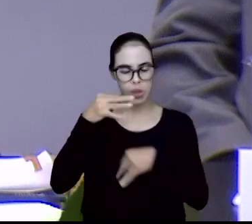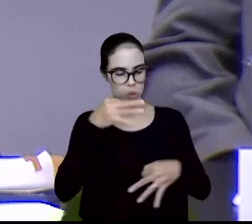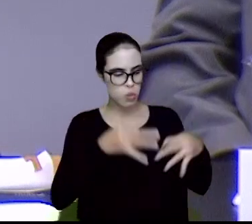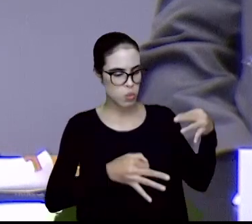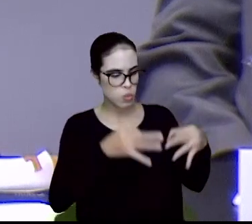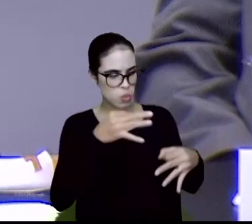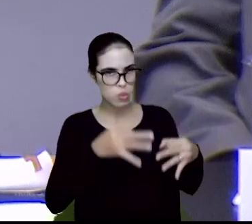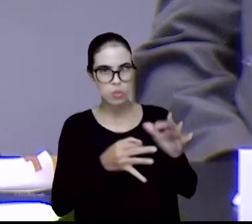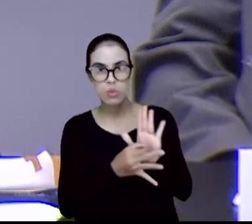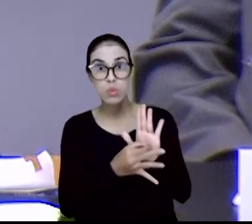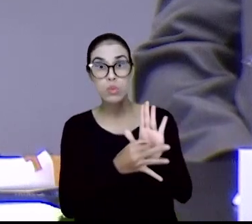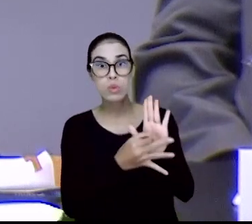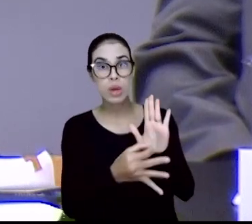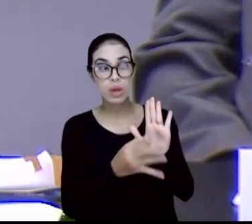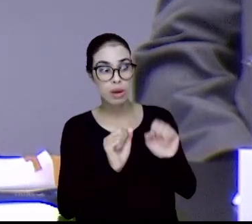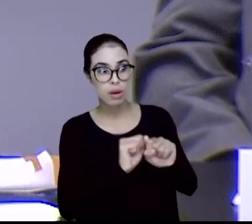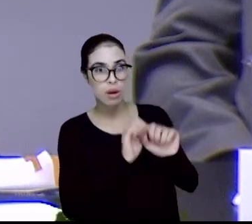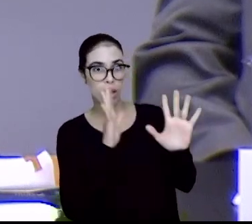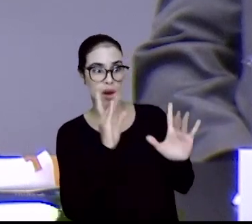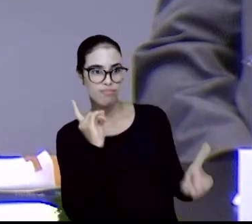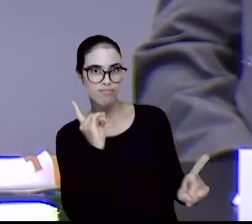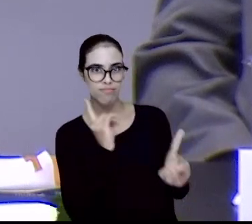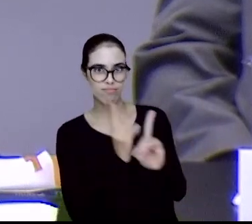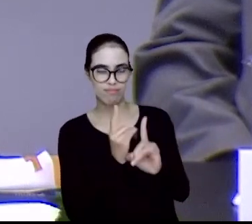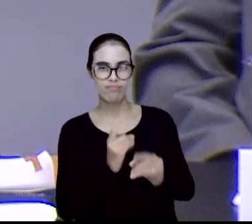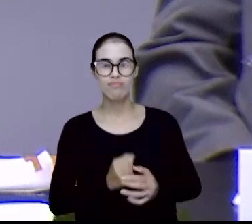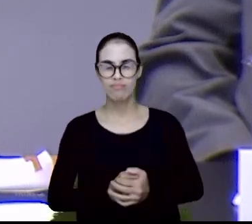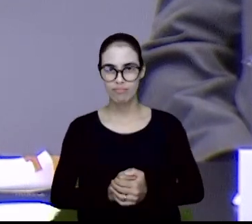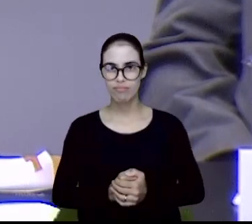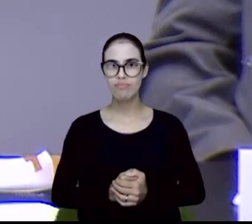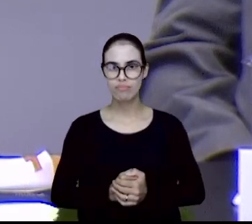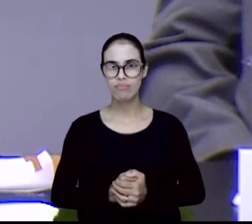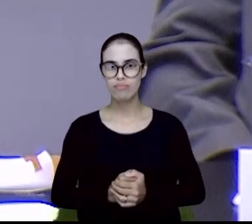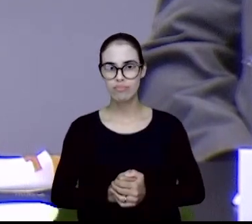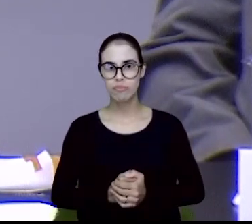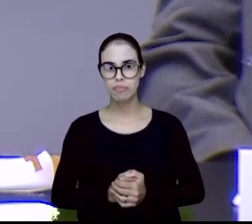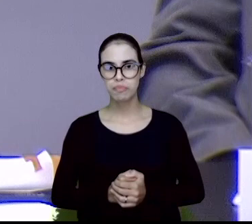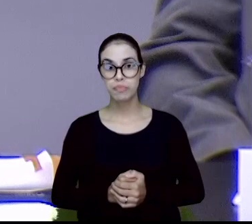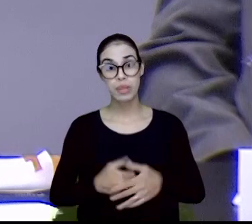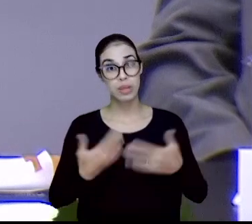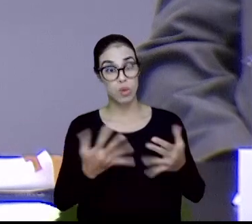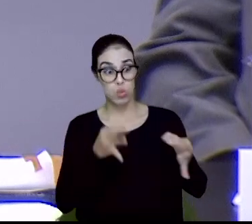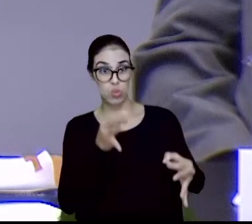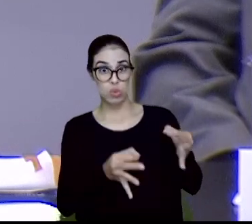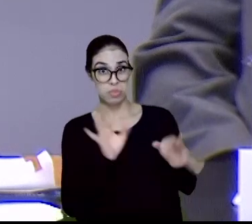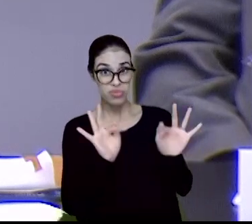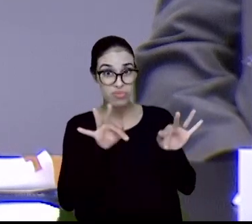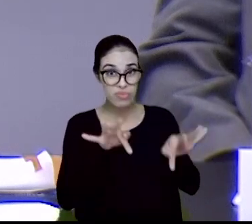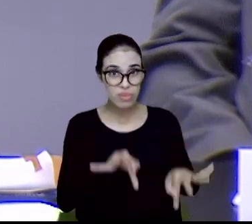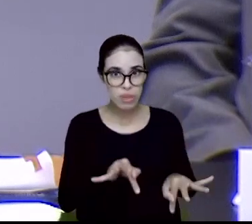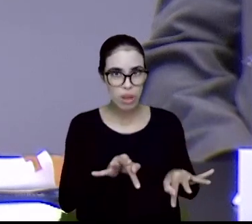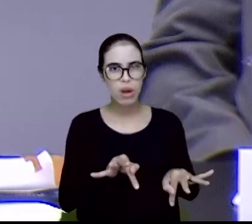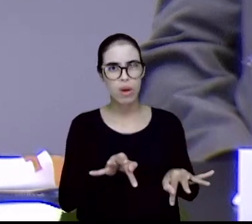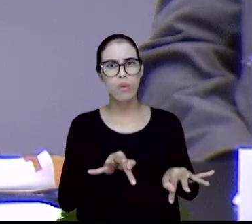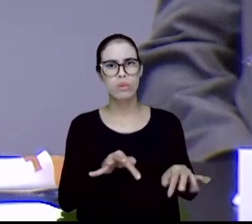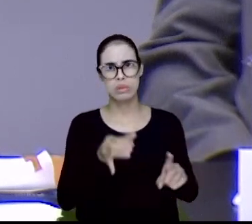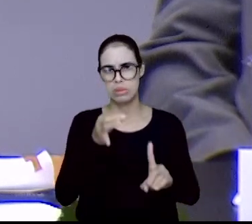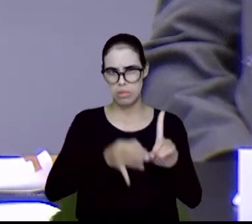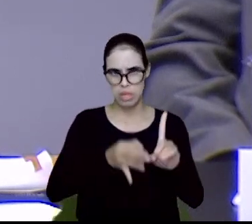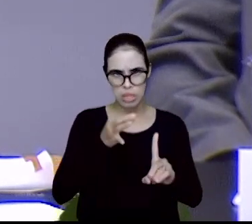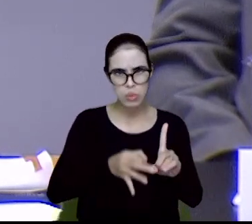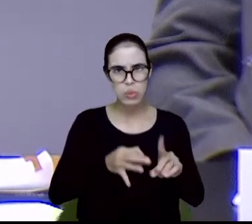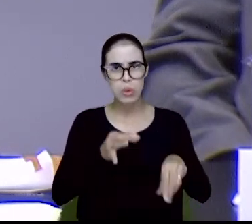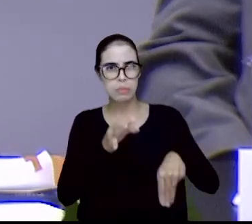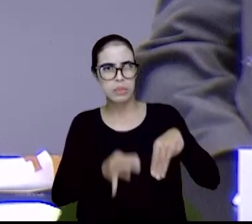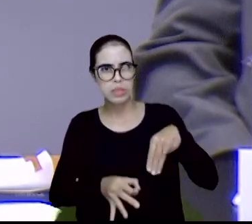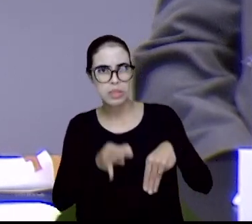decidido. Portanto, é preciso, num julgado, e vale para todos os juízes e todos os desembargadores e ministros,